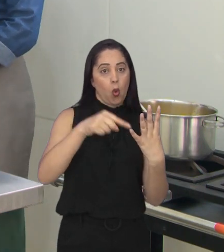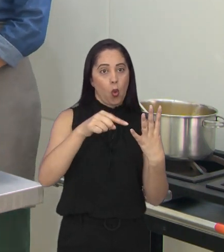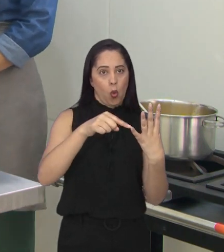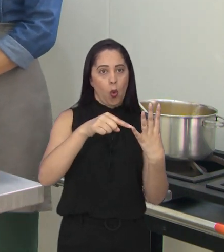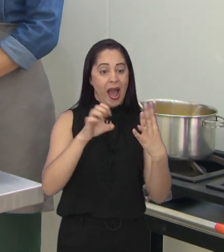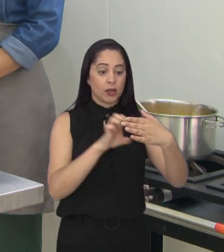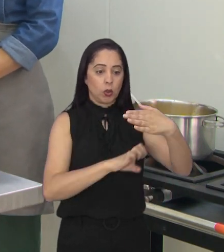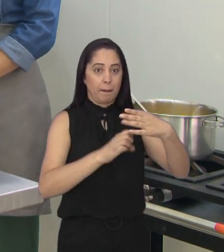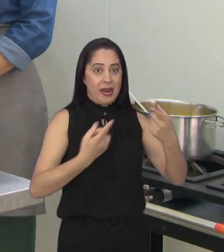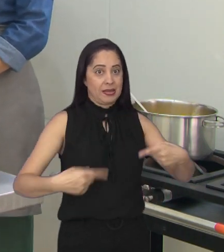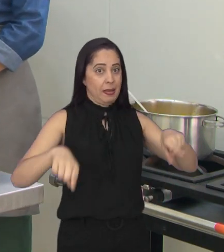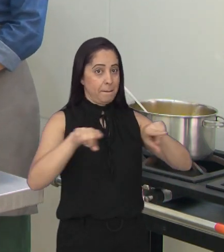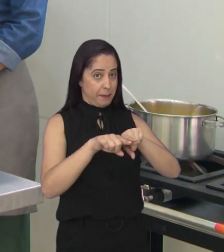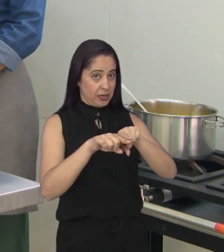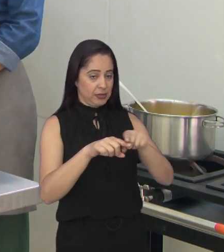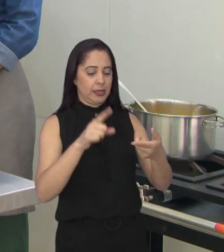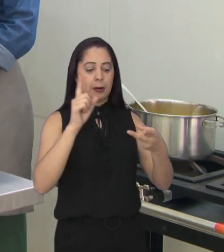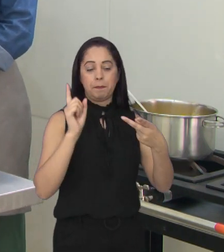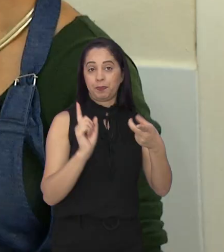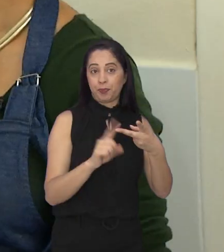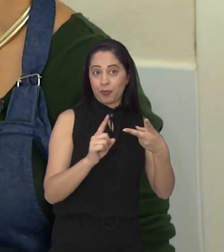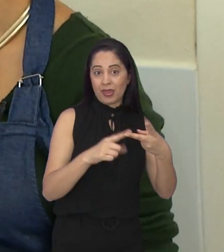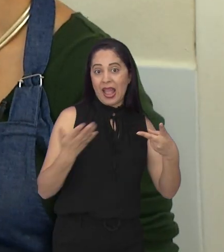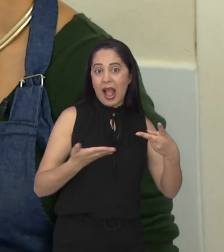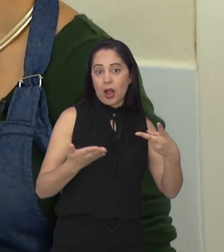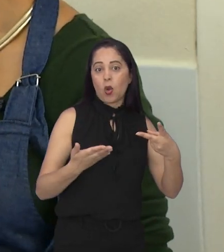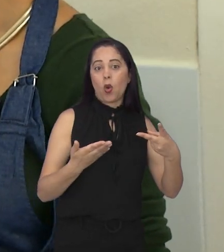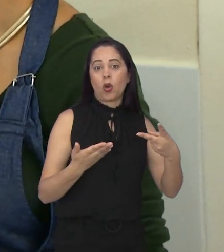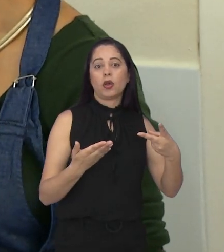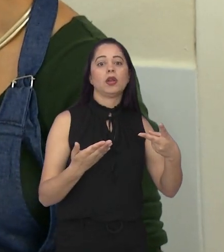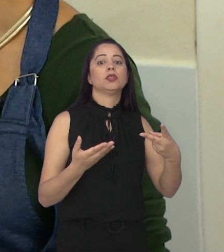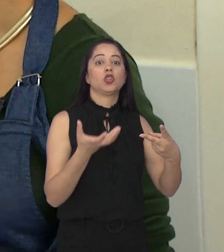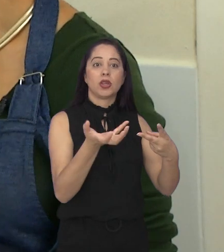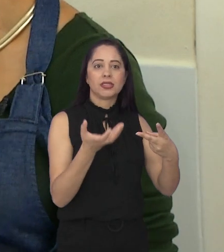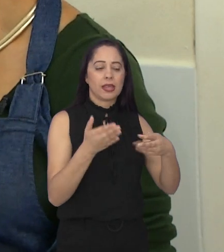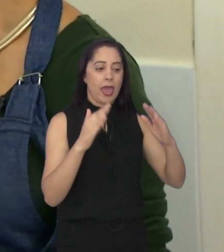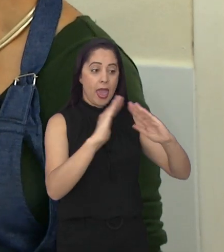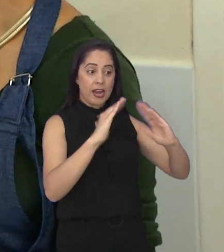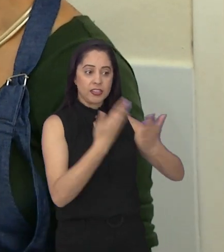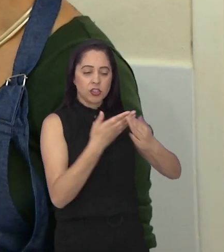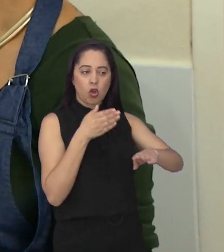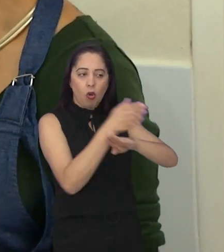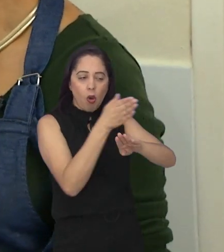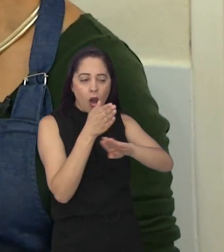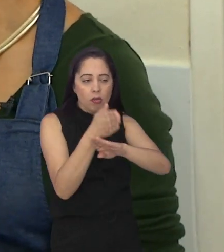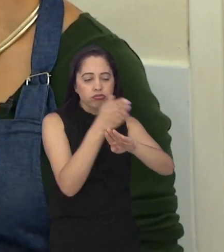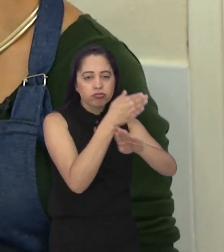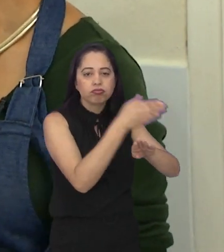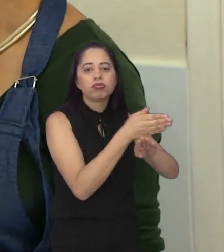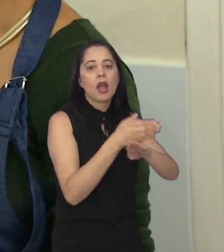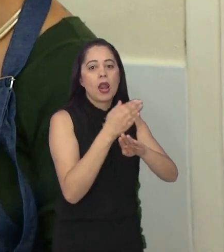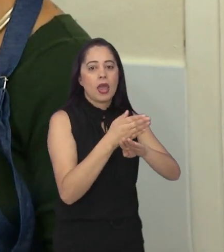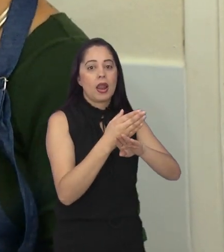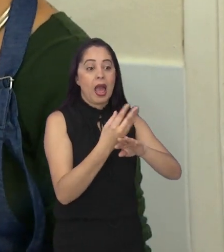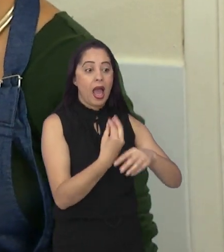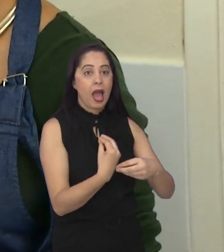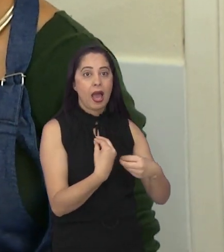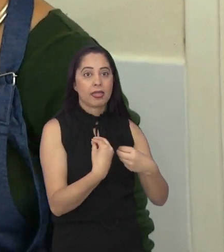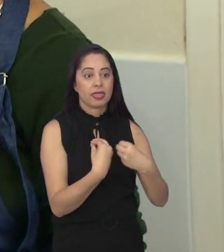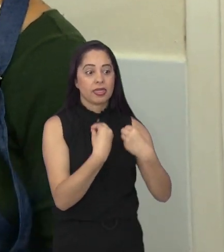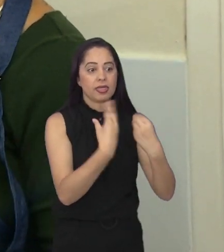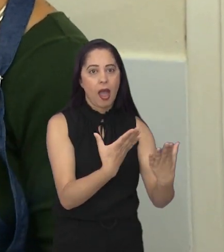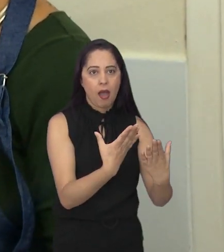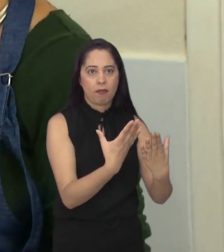4 marcas que trabalham nesse formato. Nós temos a nossa ideia de estar nas escolas públicas, escolas